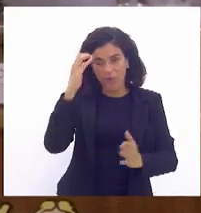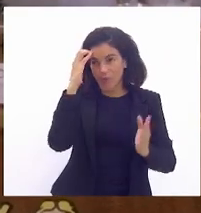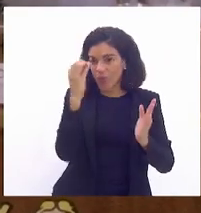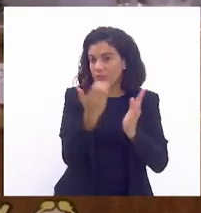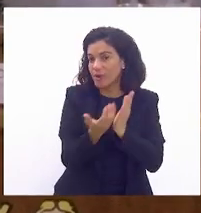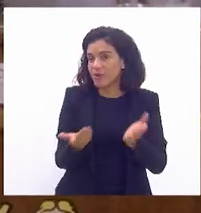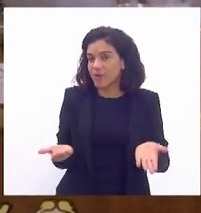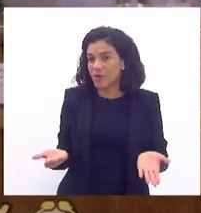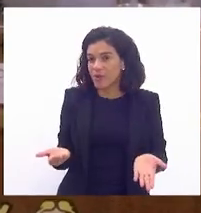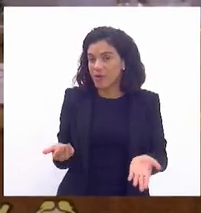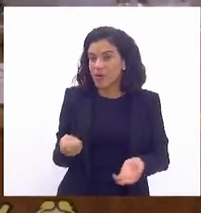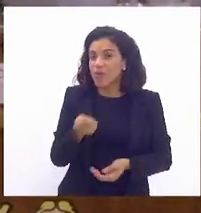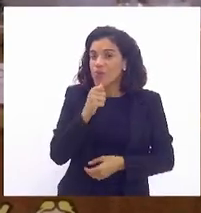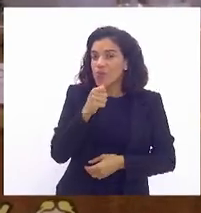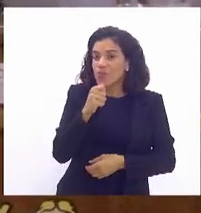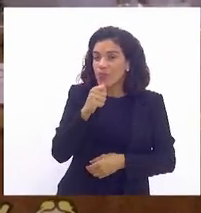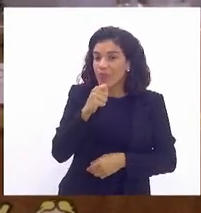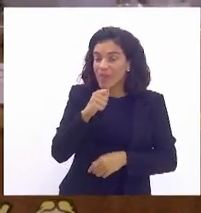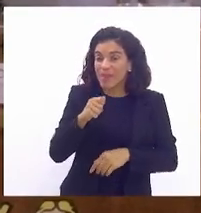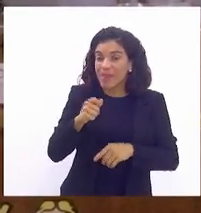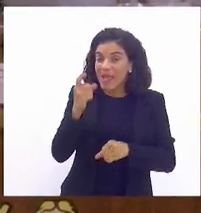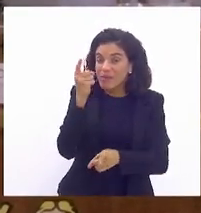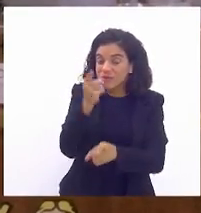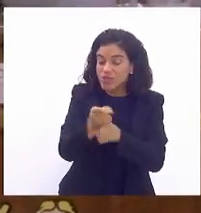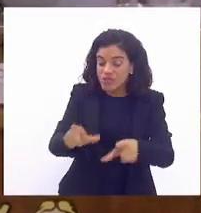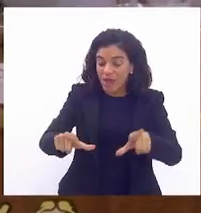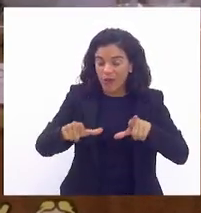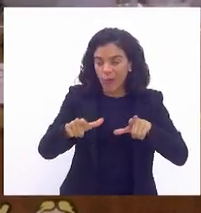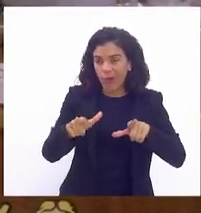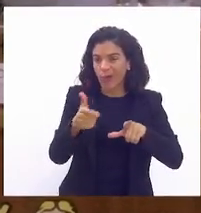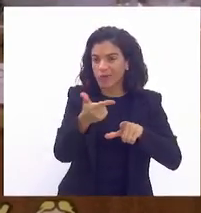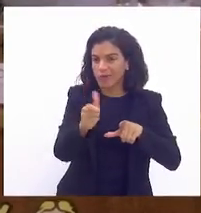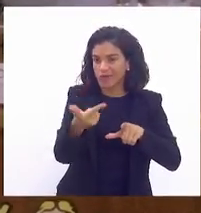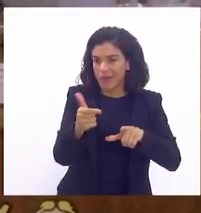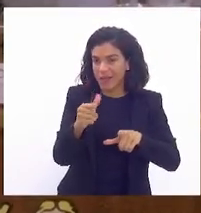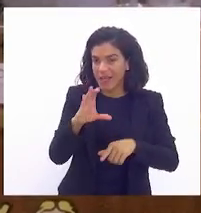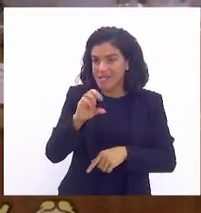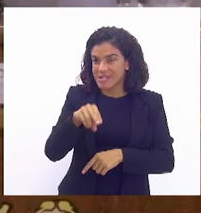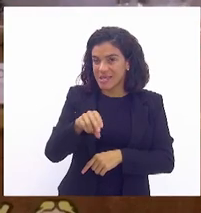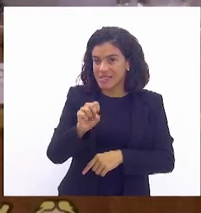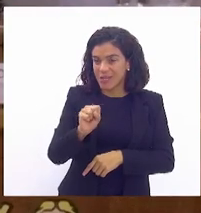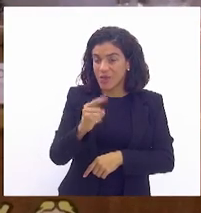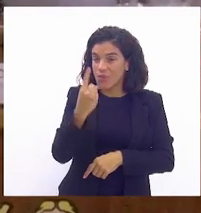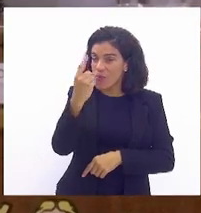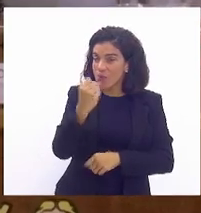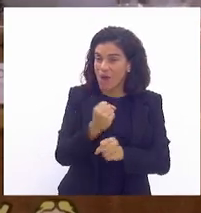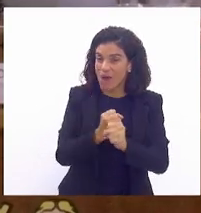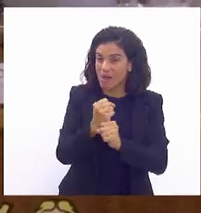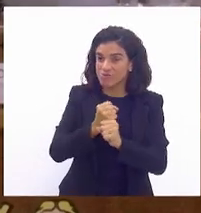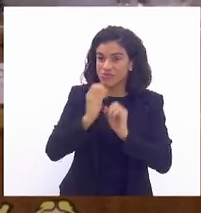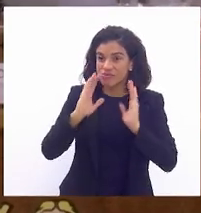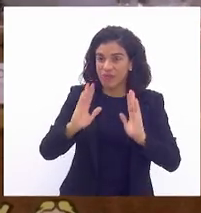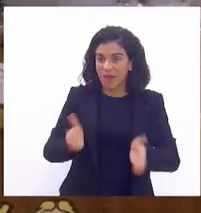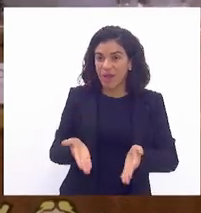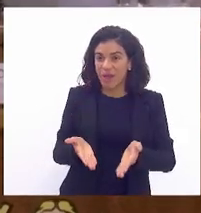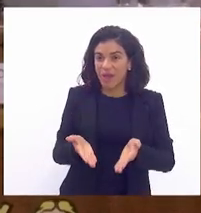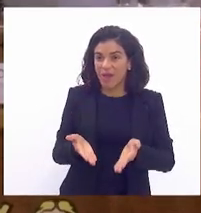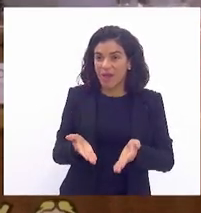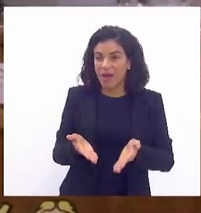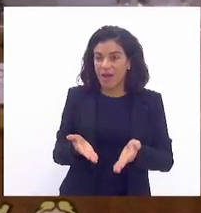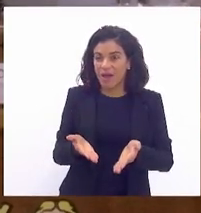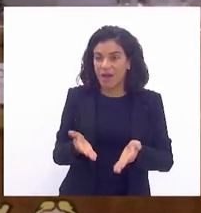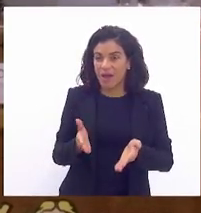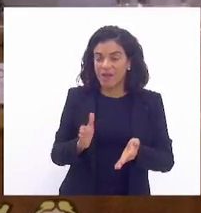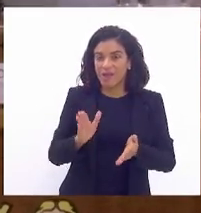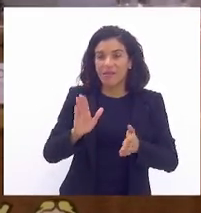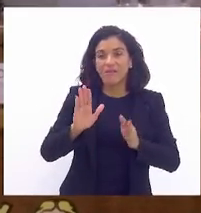cumprido. Nem o diagnóstico foi feito. A CSN está há um ano de findar o prazo